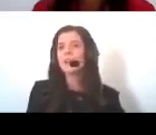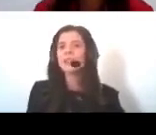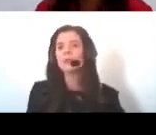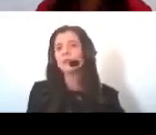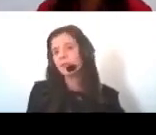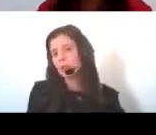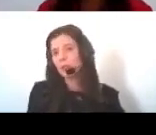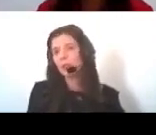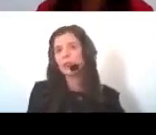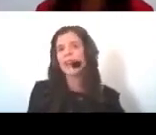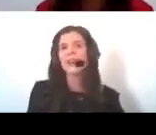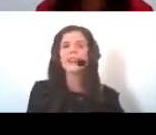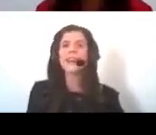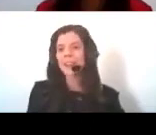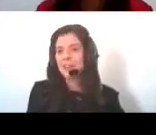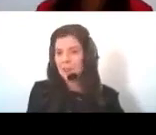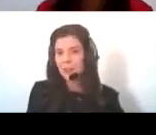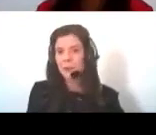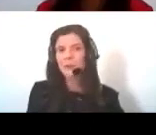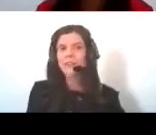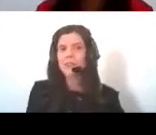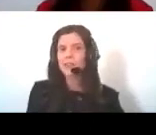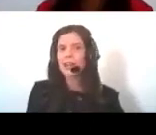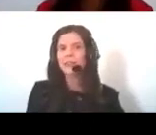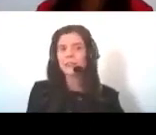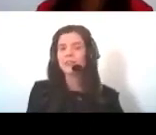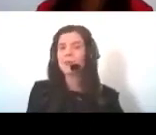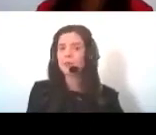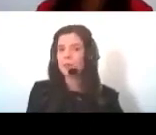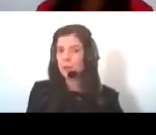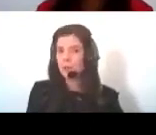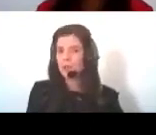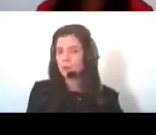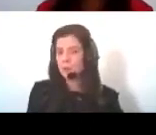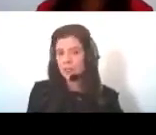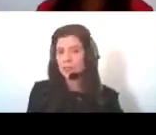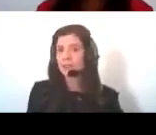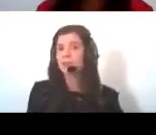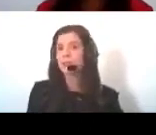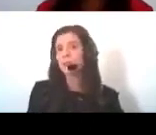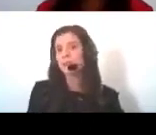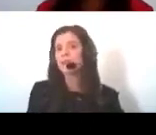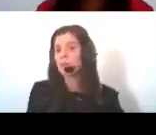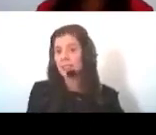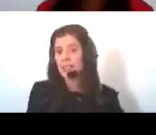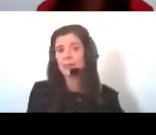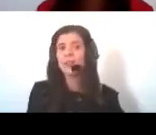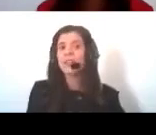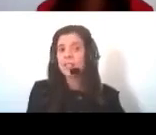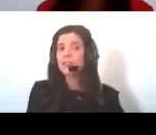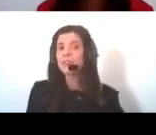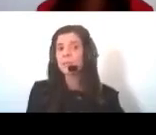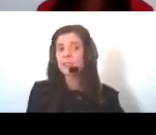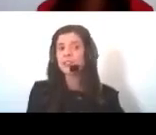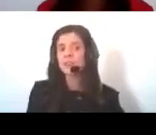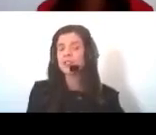a prefeitura inventou, ou a RH que inventou. Na verdade, existe uma súmula vinculante número 13 do Supremo Tribunal Federal